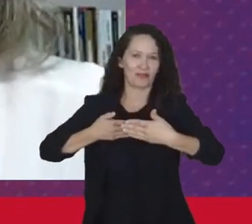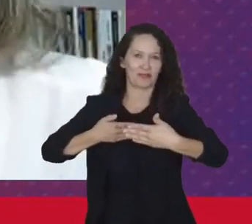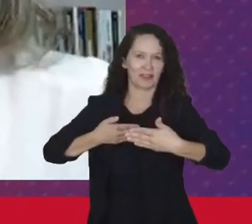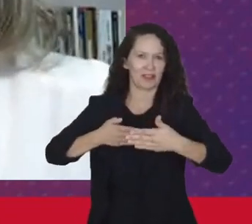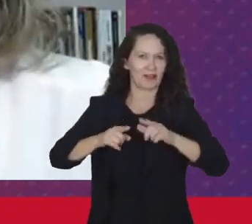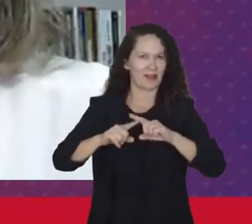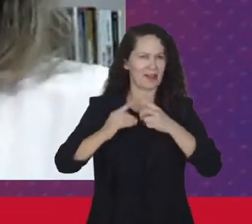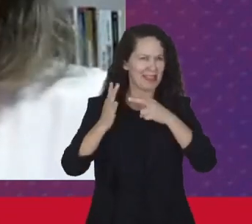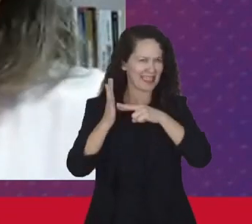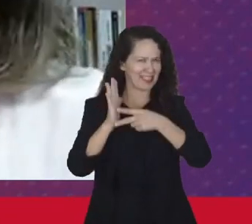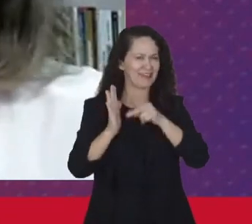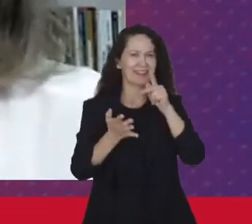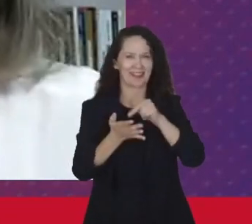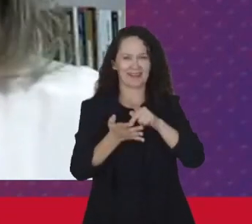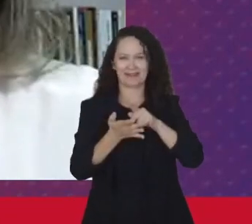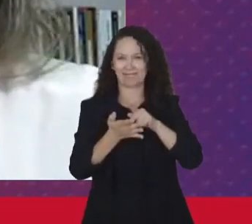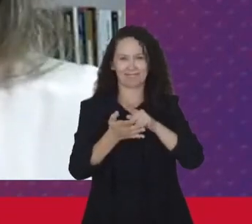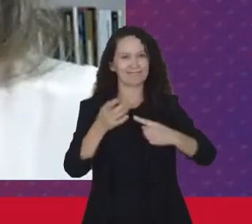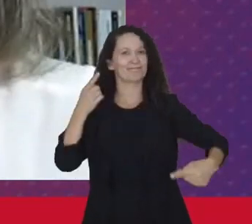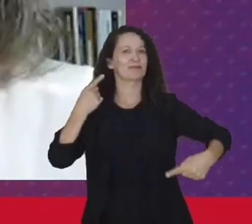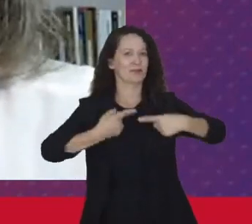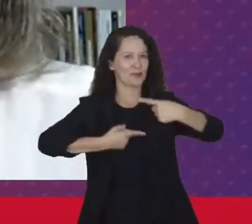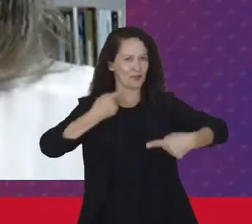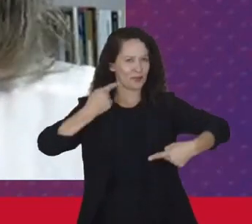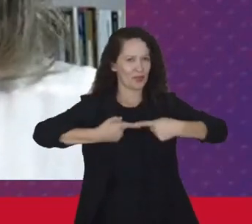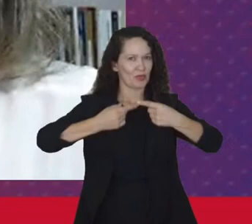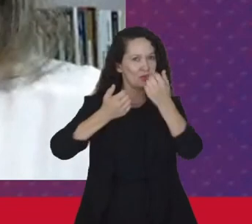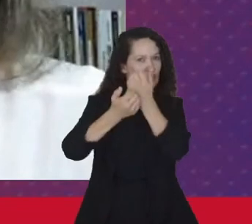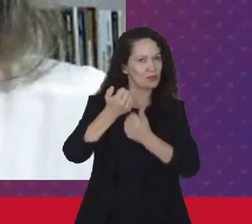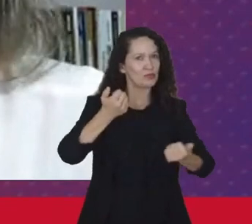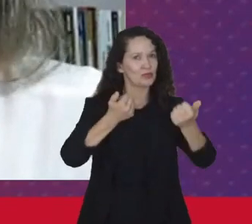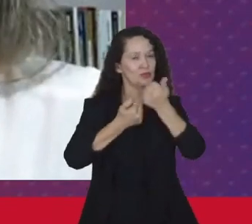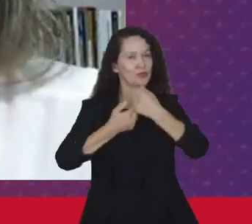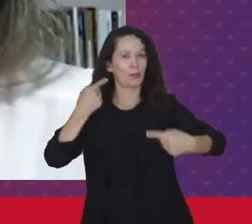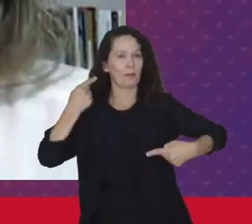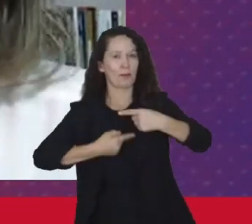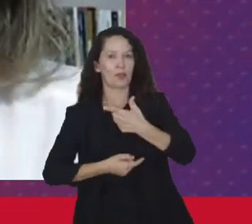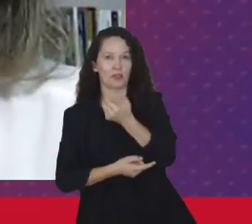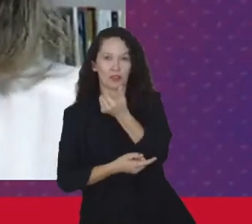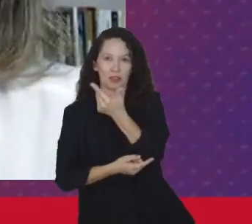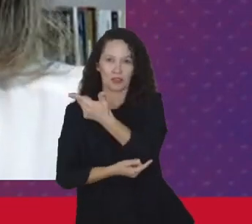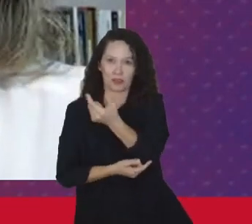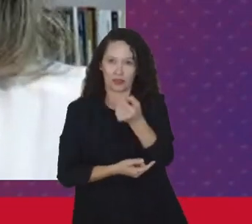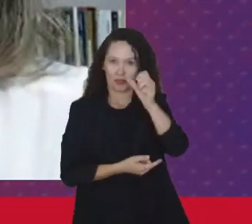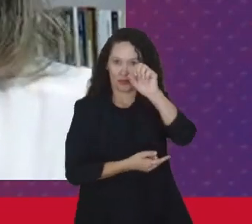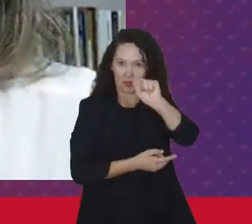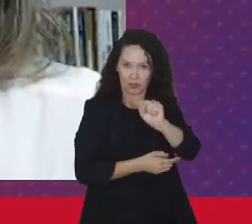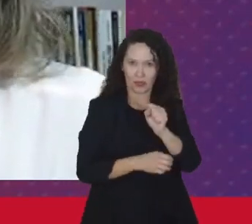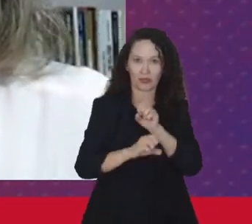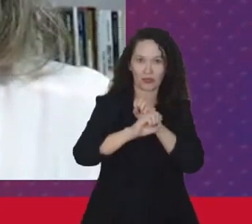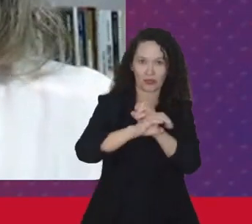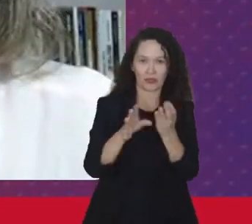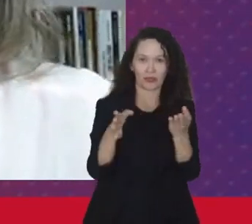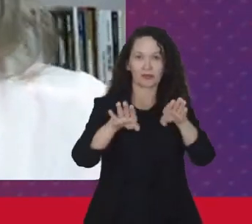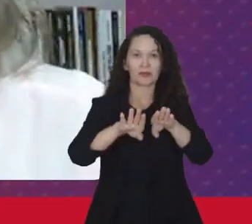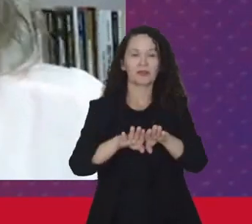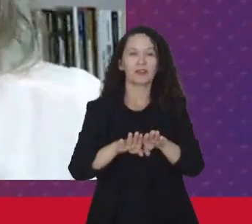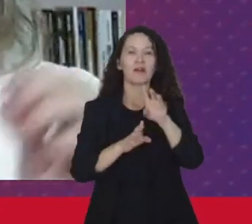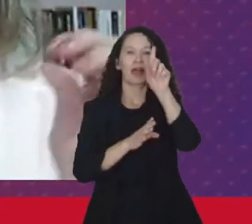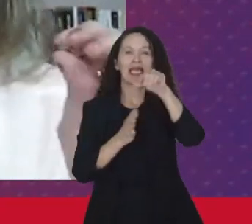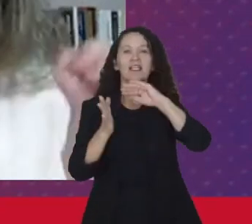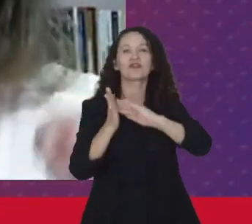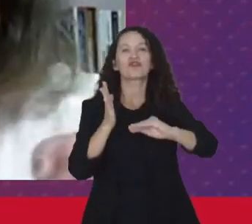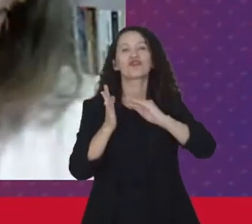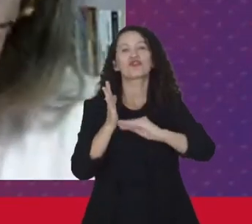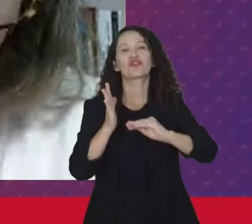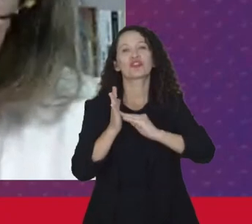realidade, essa política, que veio para substituir a política de 2008 de educação inclusiva, ela